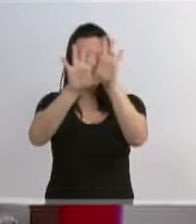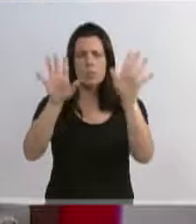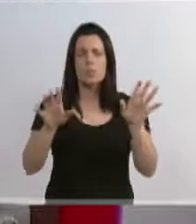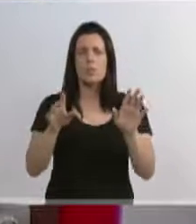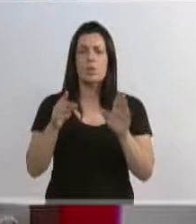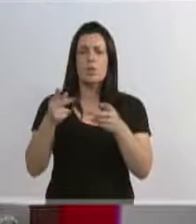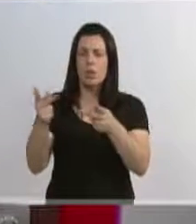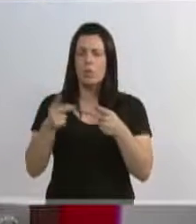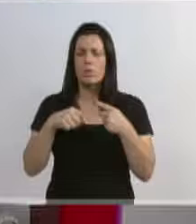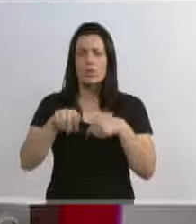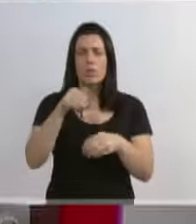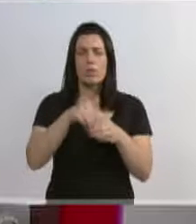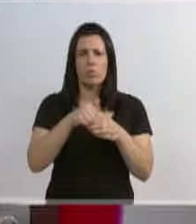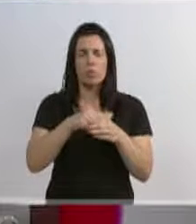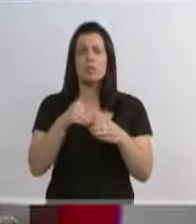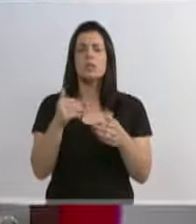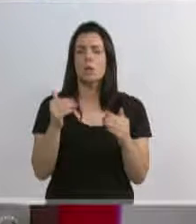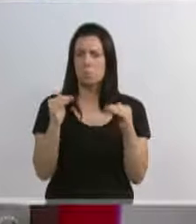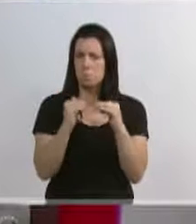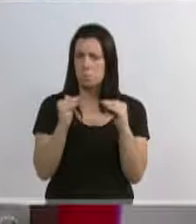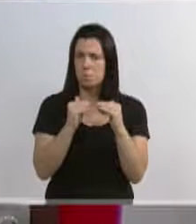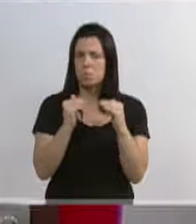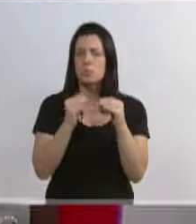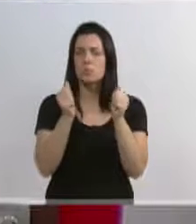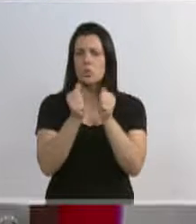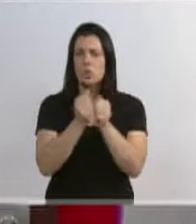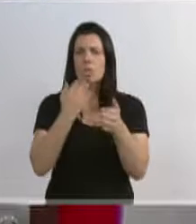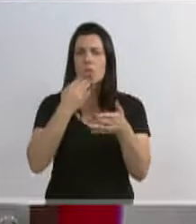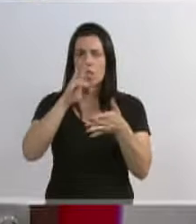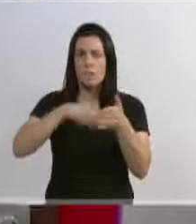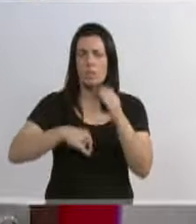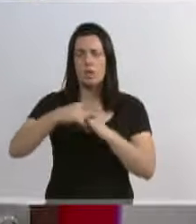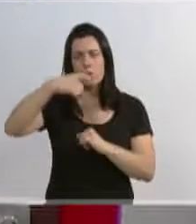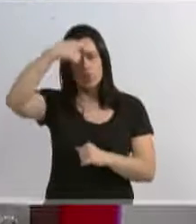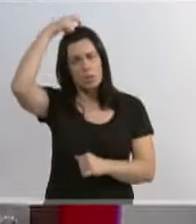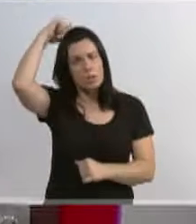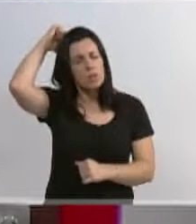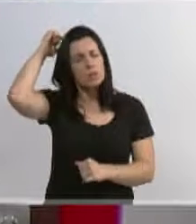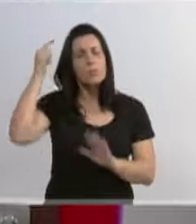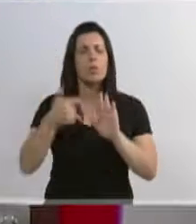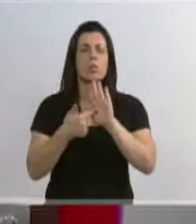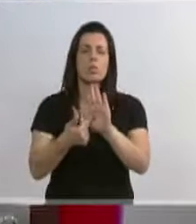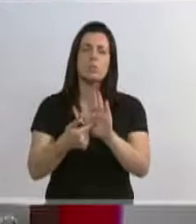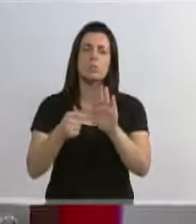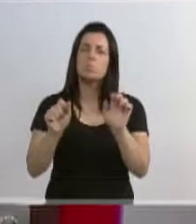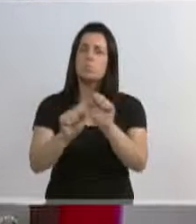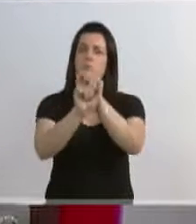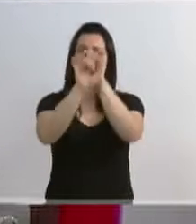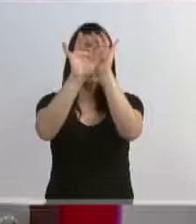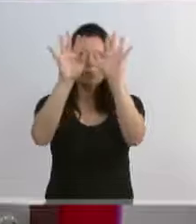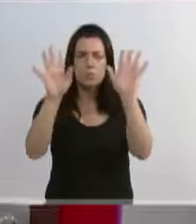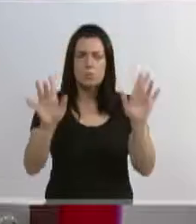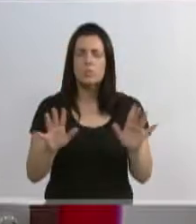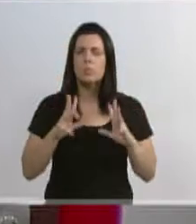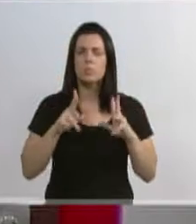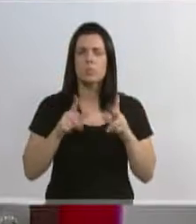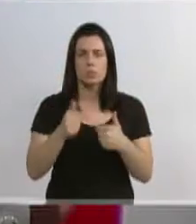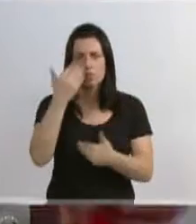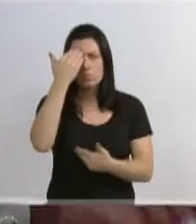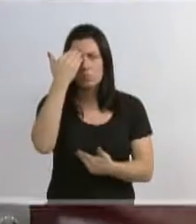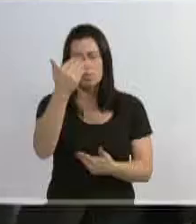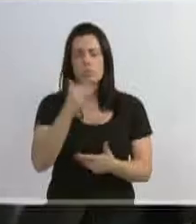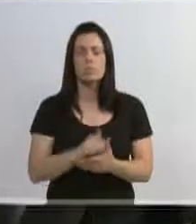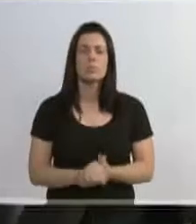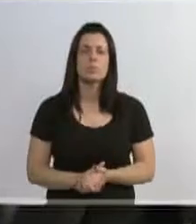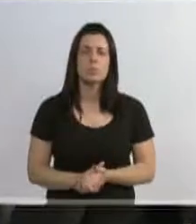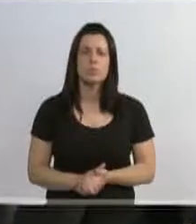votar de forma favorável ao requerimento do vereador Adriano, para que isso fique de forma muito clara, esclarecida a todos. Muito obrigado.